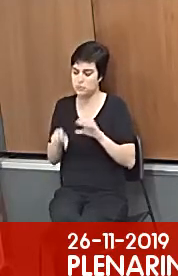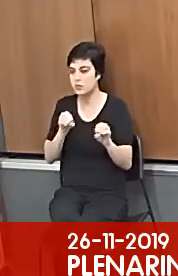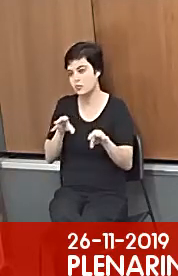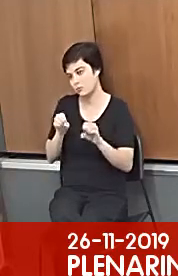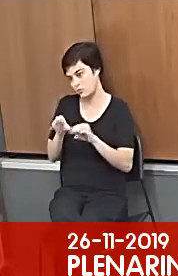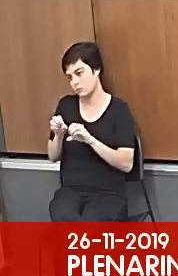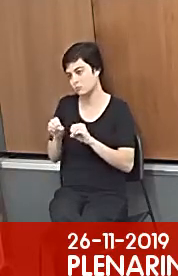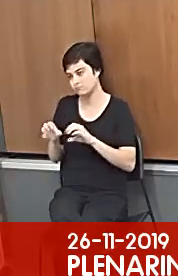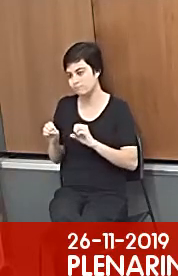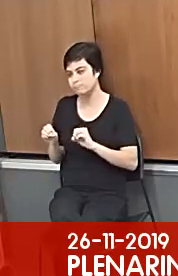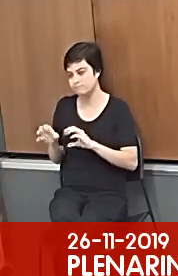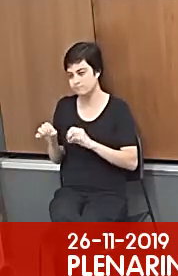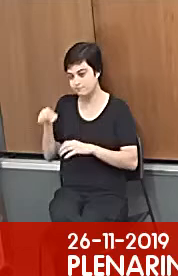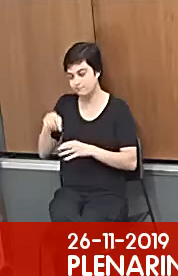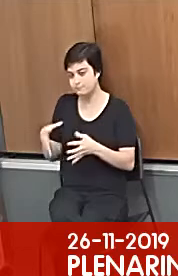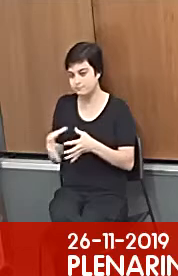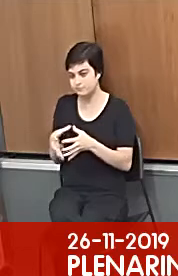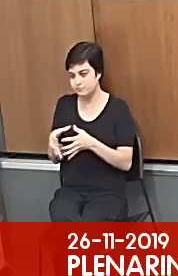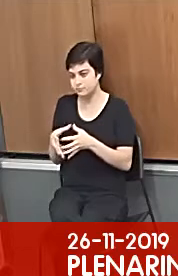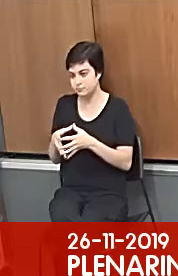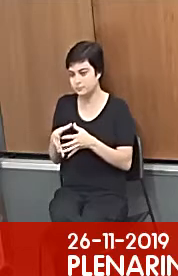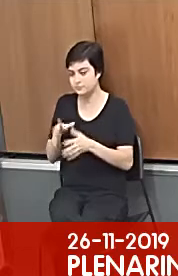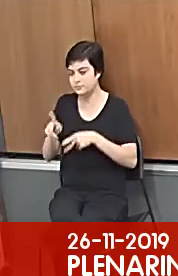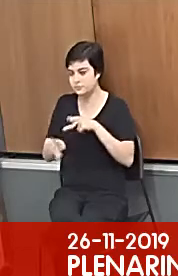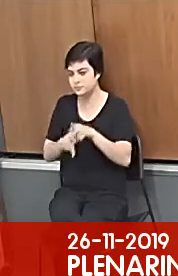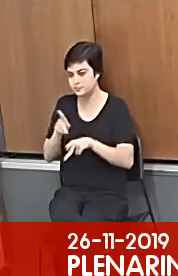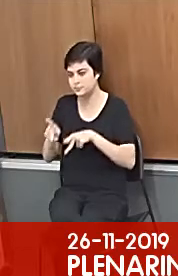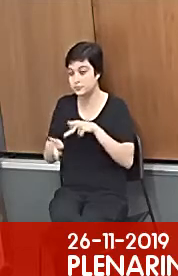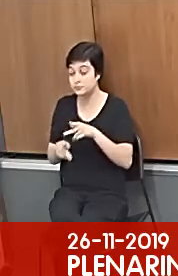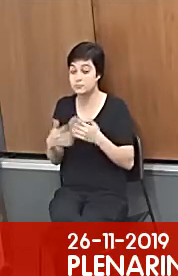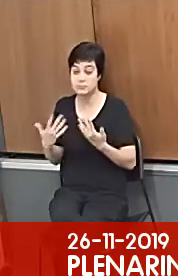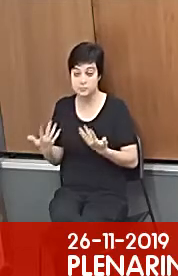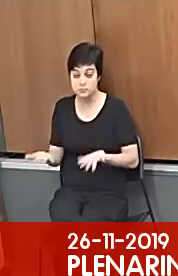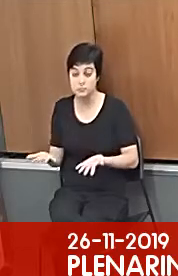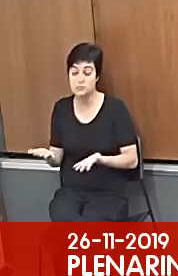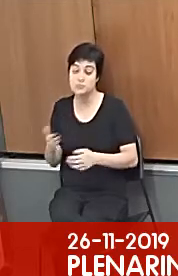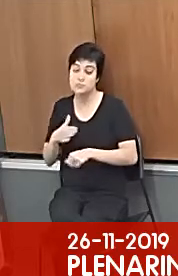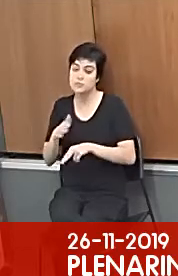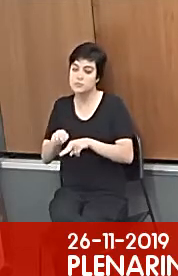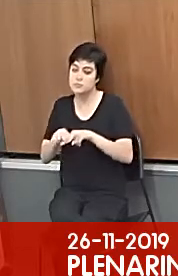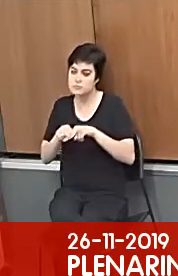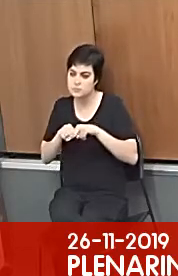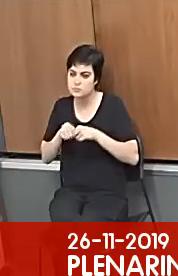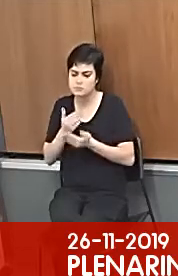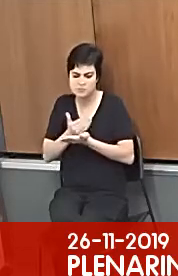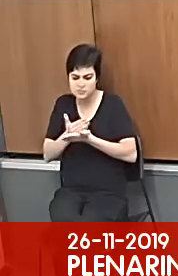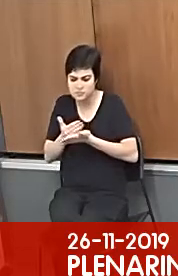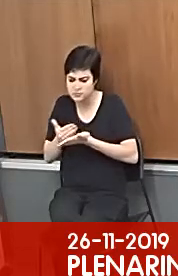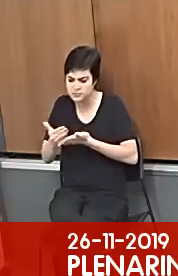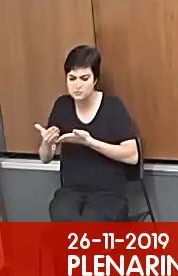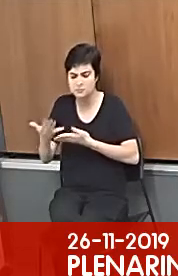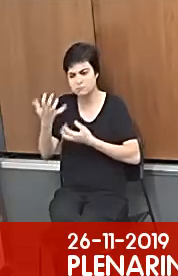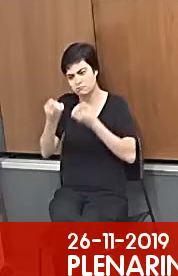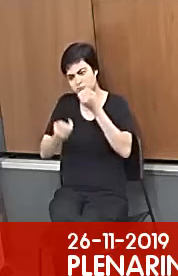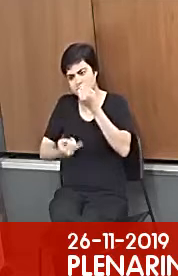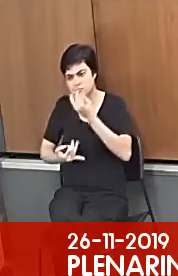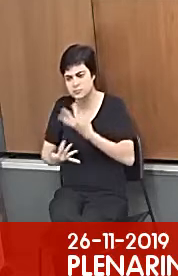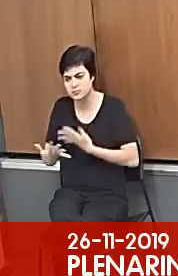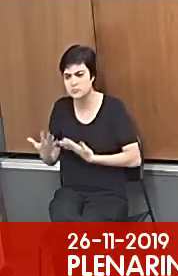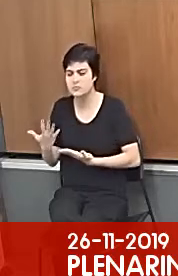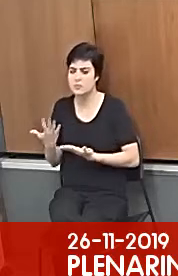educação deste povo. Em geral, senhor presidente, é isso. As palavras iniciais são